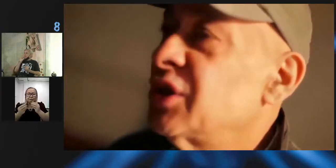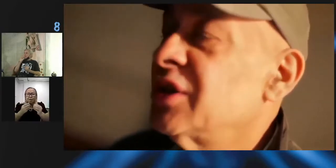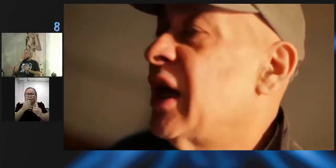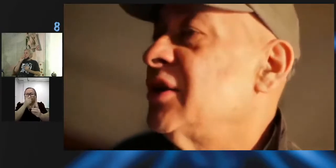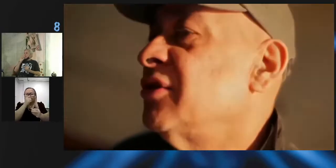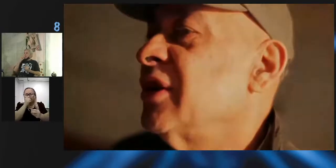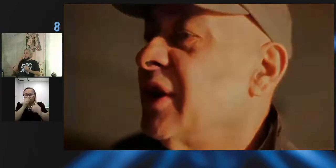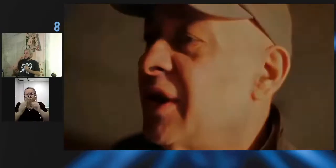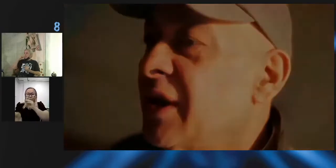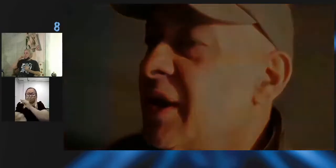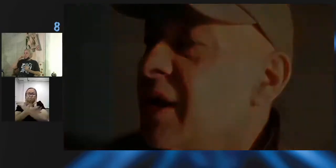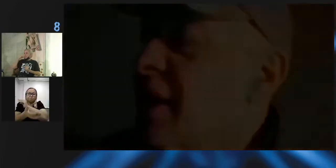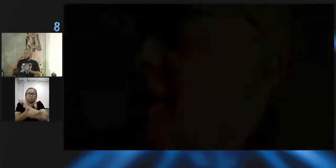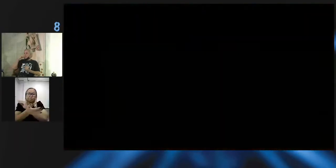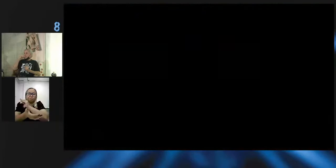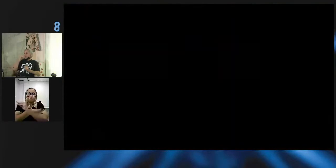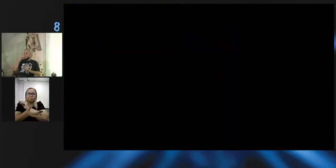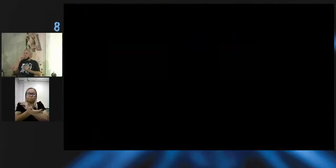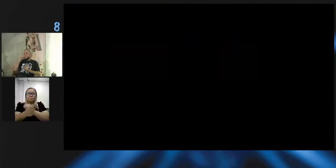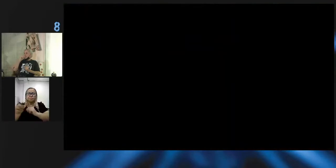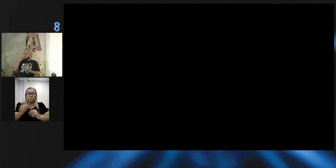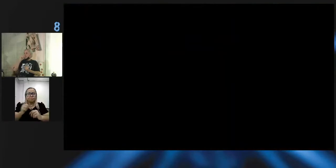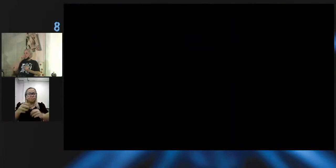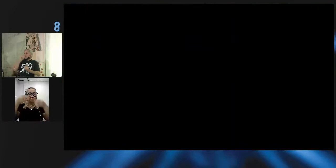corrupção, desonestidade.